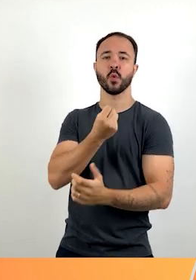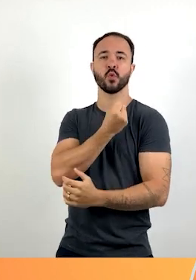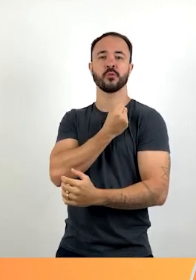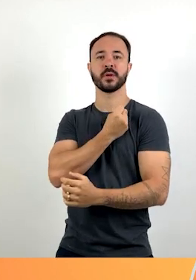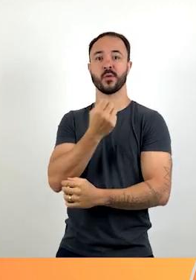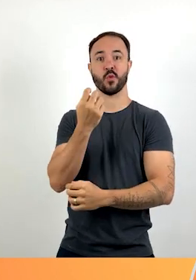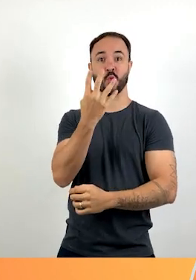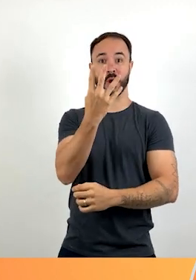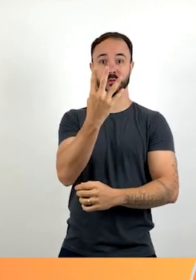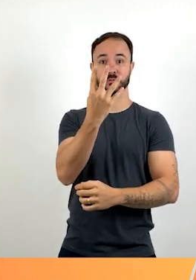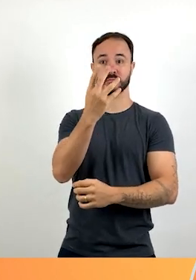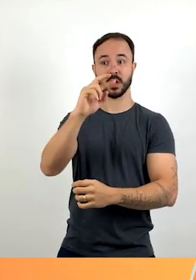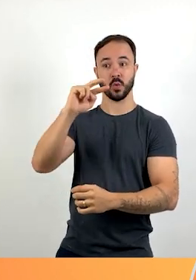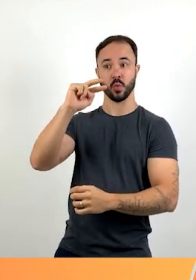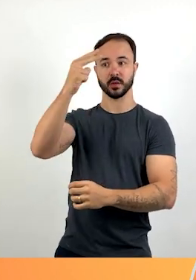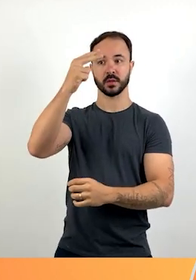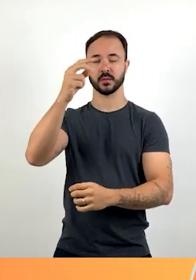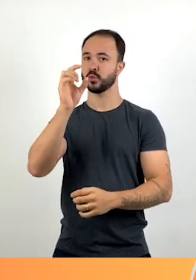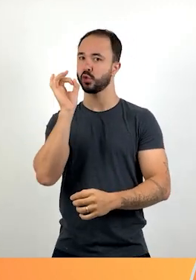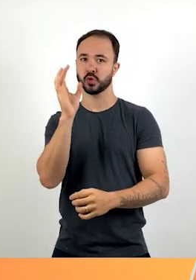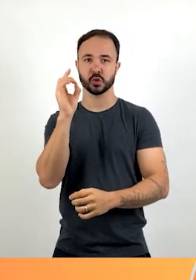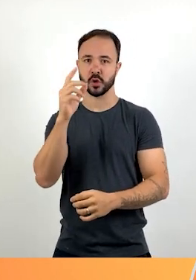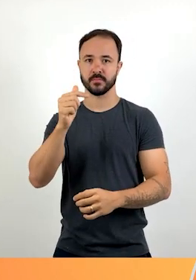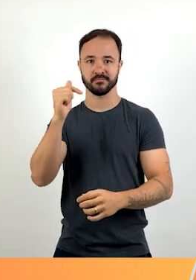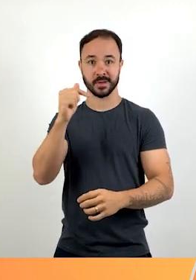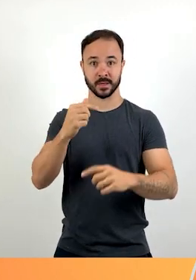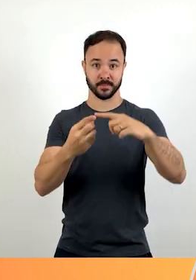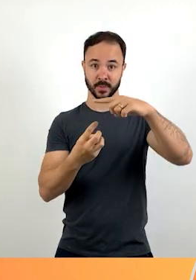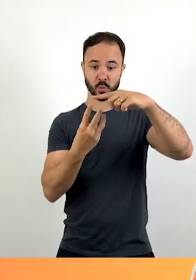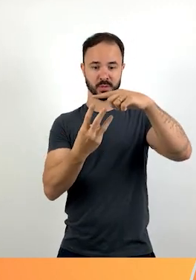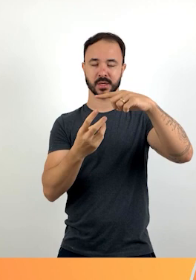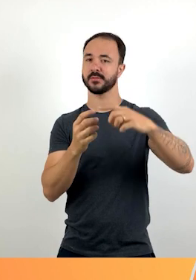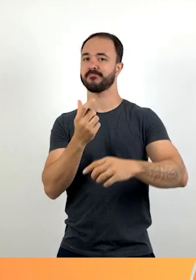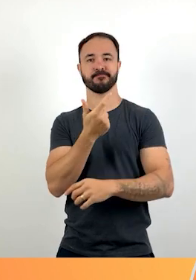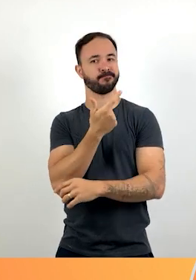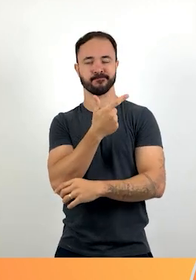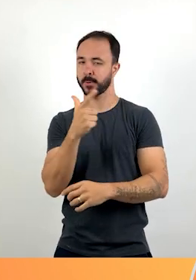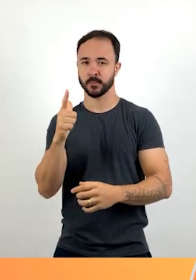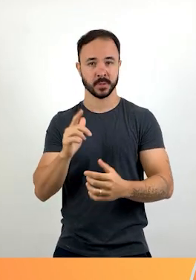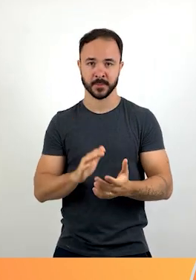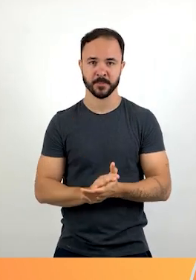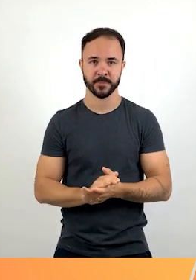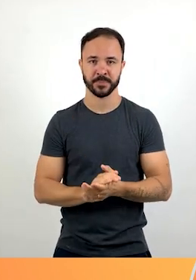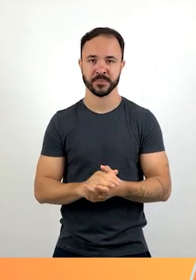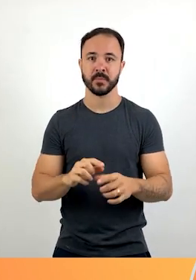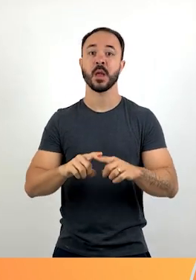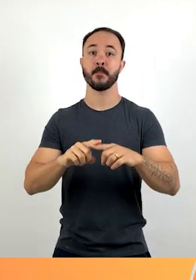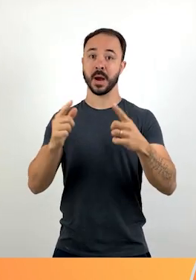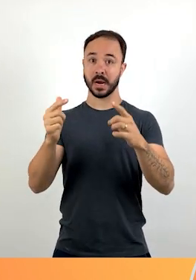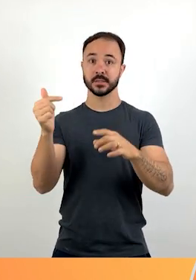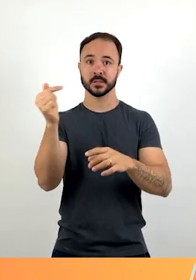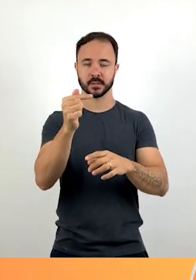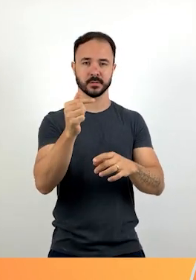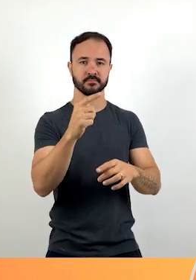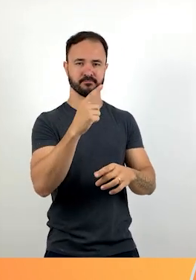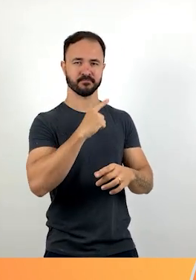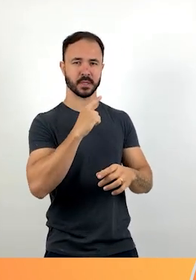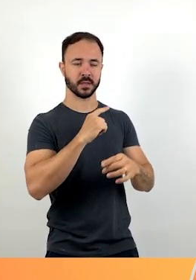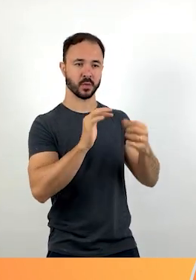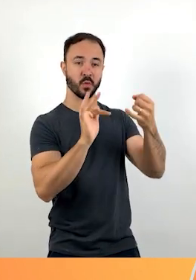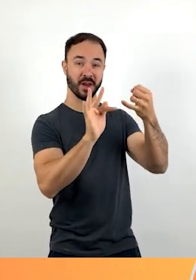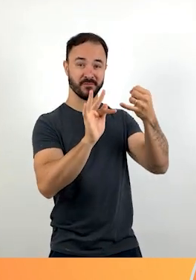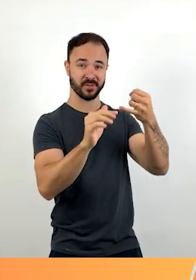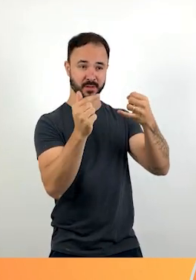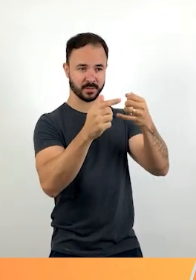ao quadrado. O número 3 ele não está. Então ficaria 16 sobre 3. Mas como aqui no item